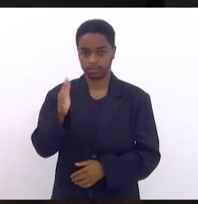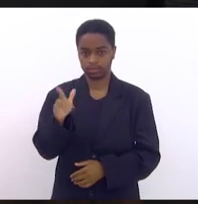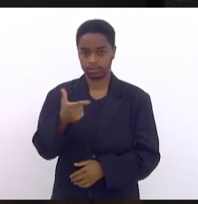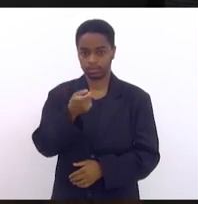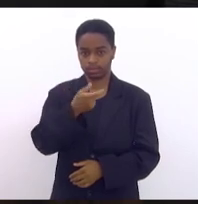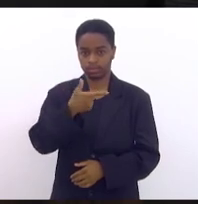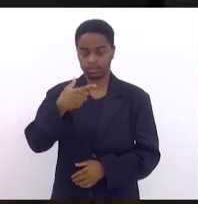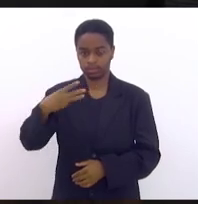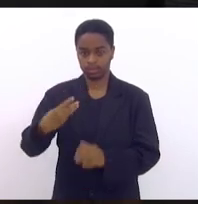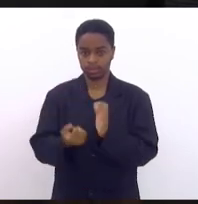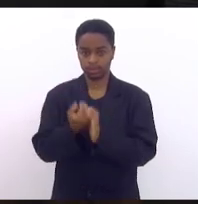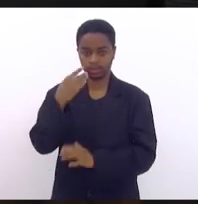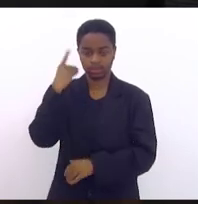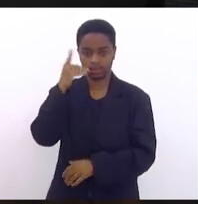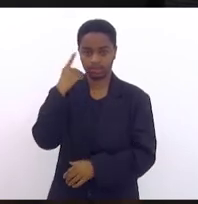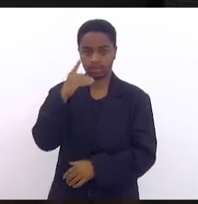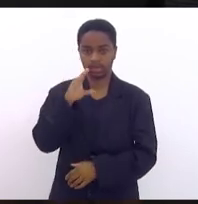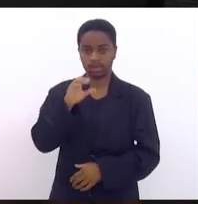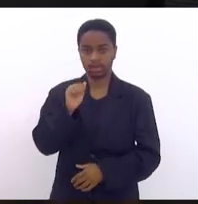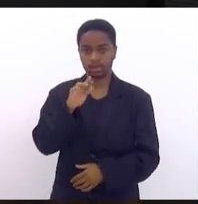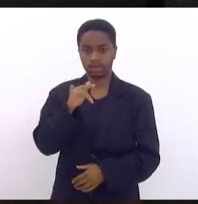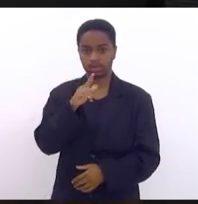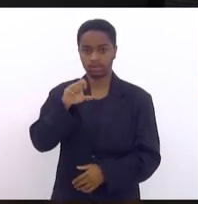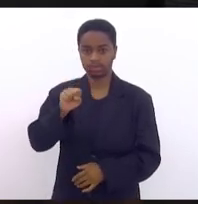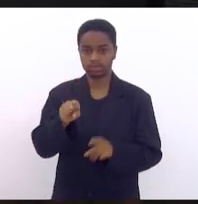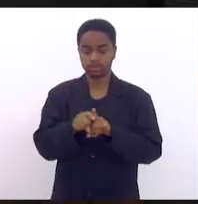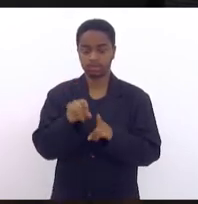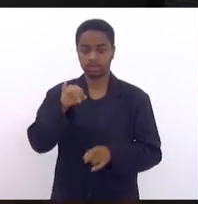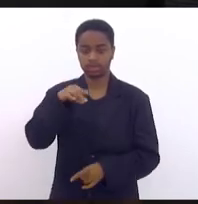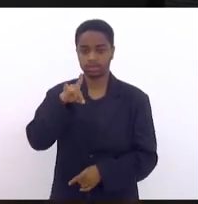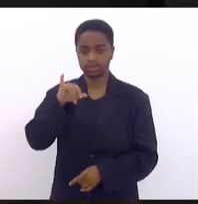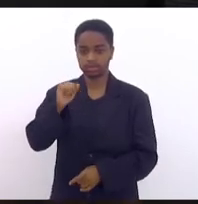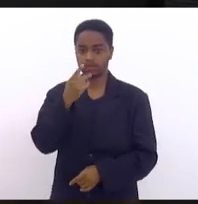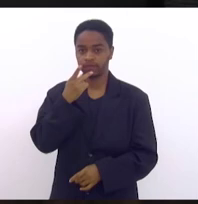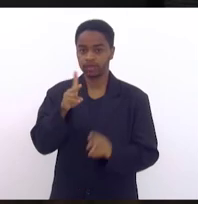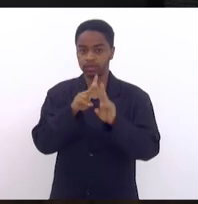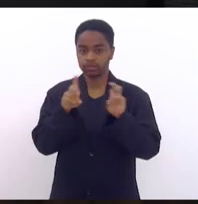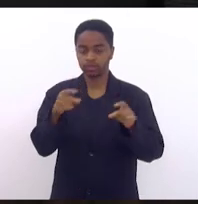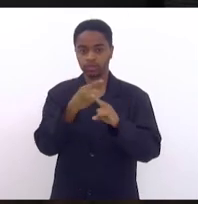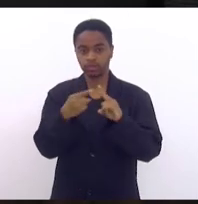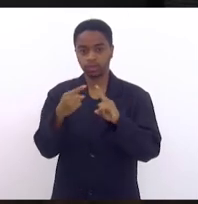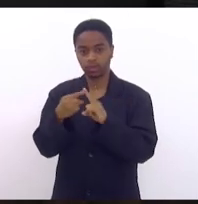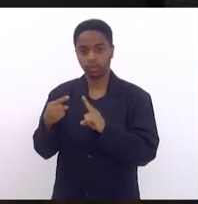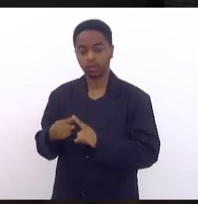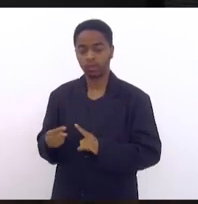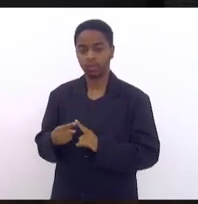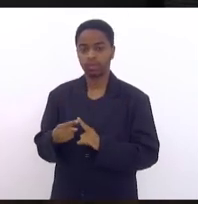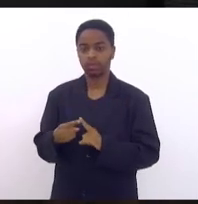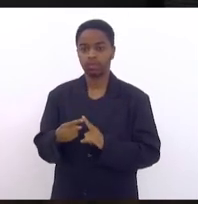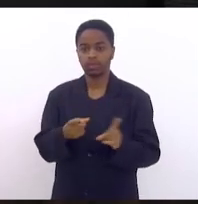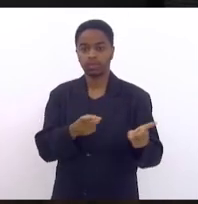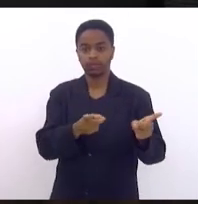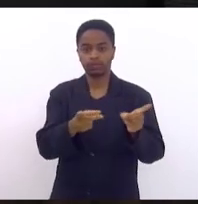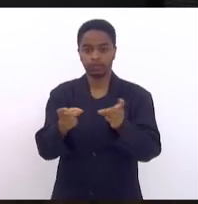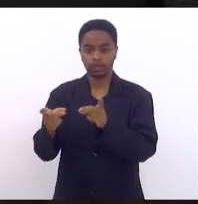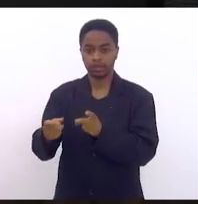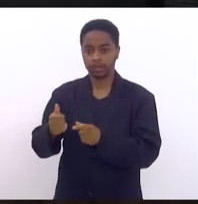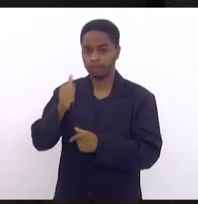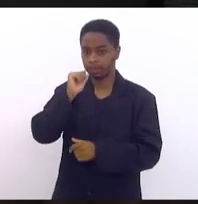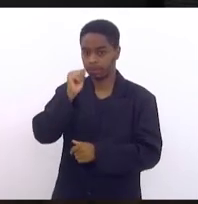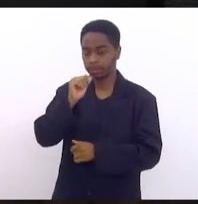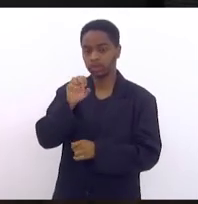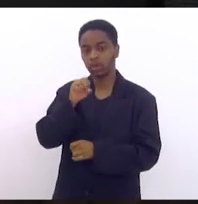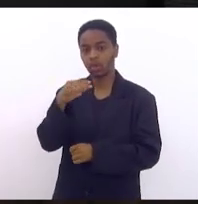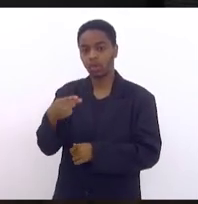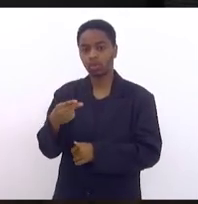1631/2023, de autoria dos deputados Carlinhos BNH e Índia Armelau, que dispõe sobre a proibição da comercialização de bebidas ou